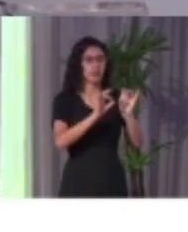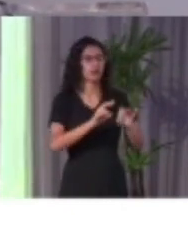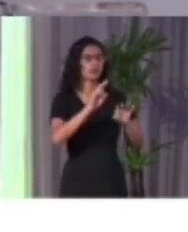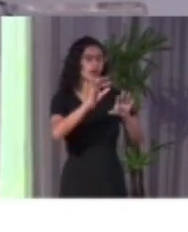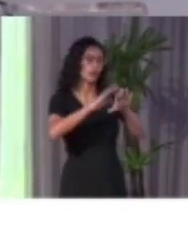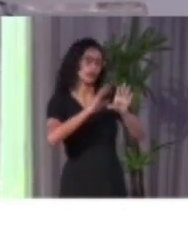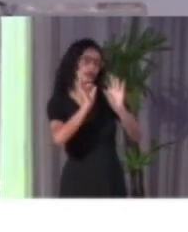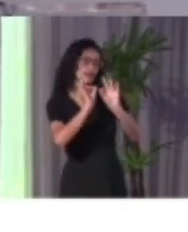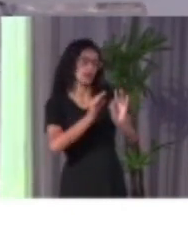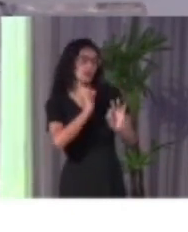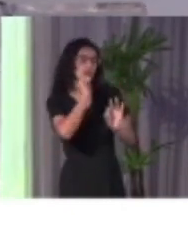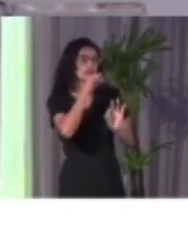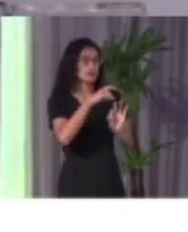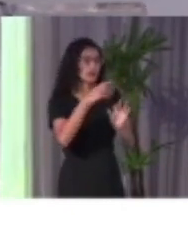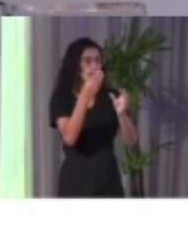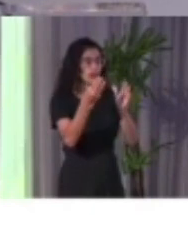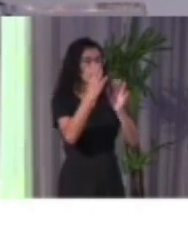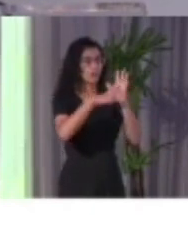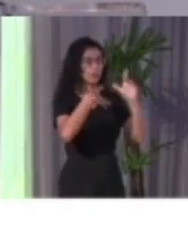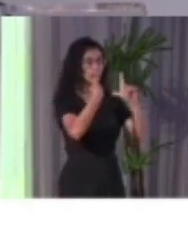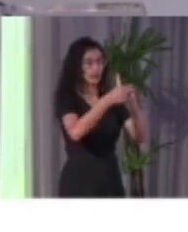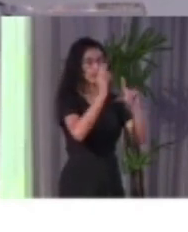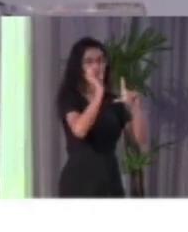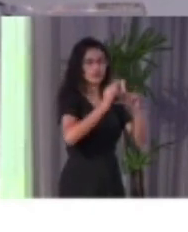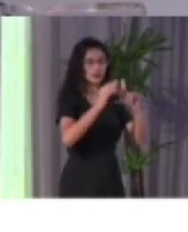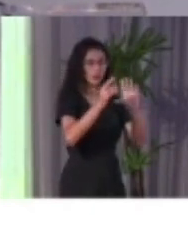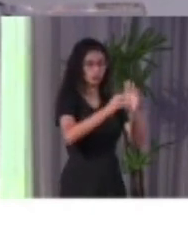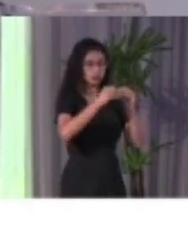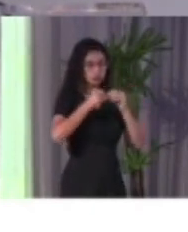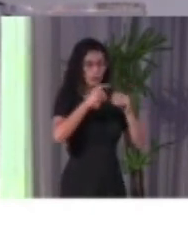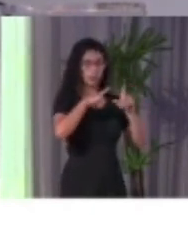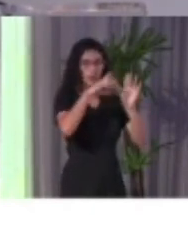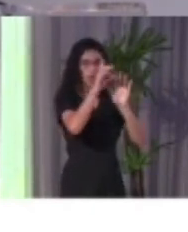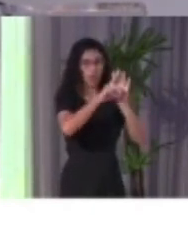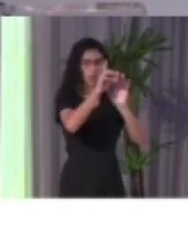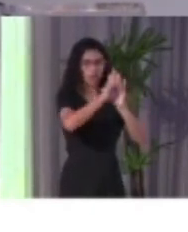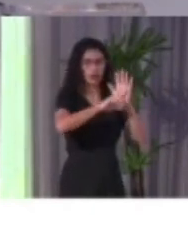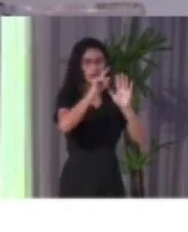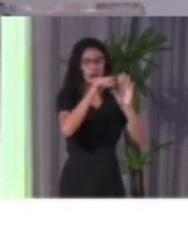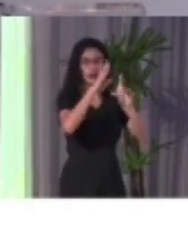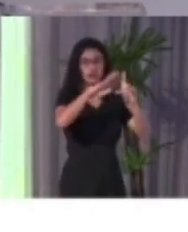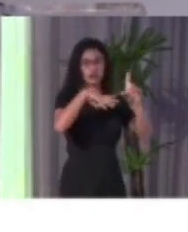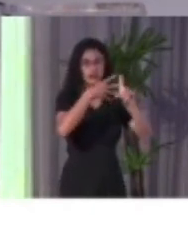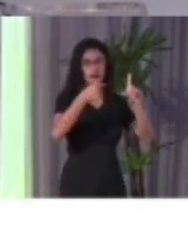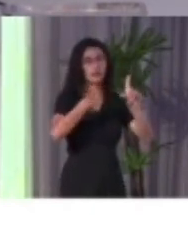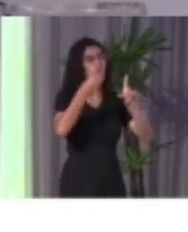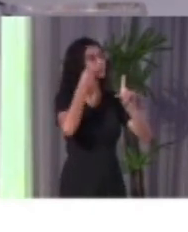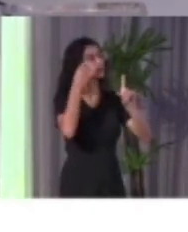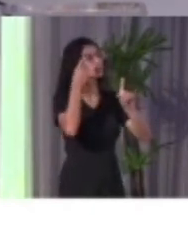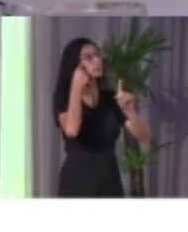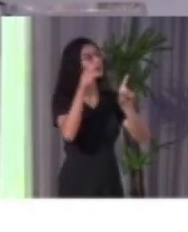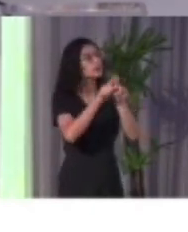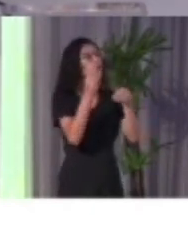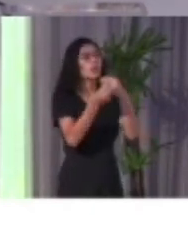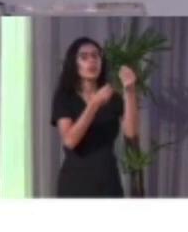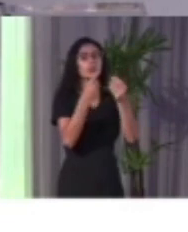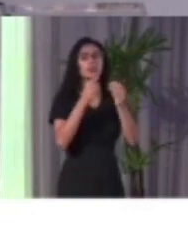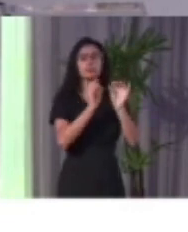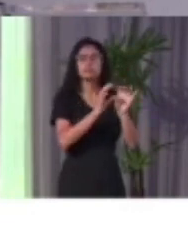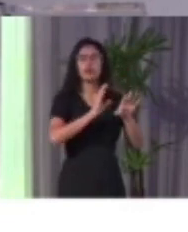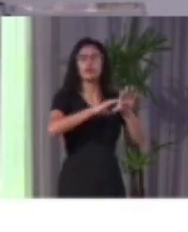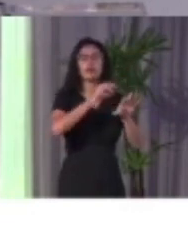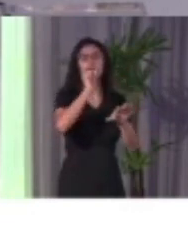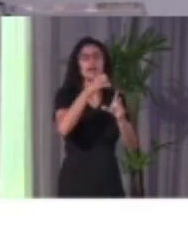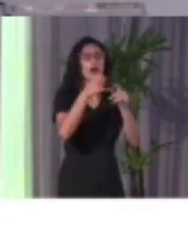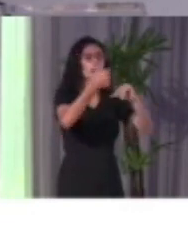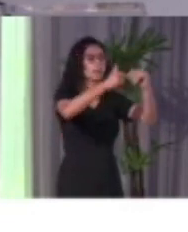fazer. Então, se a planilha que ele recebe, a forma que ele recebe o dado é numa planilha de Excel, eu fui tentar pensar como que o tecnologista faria